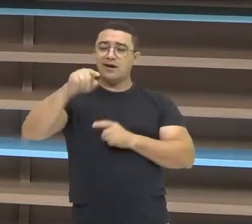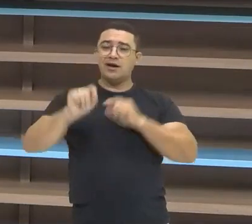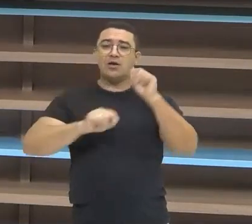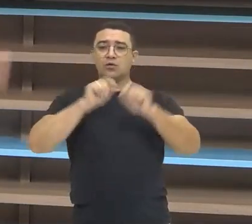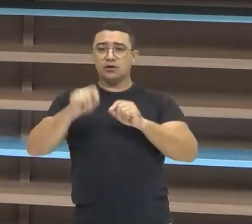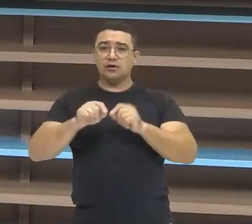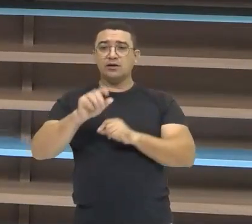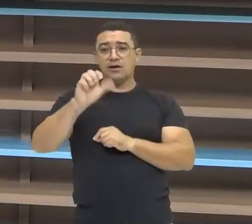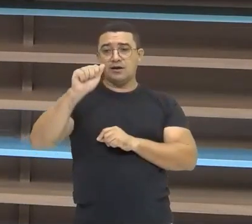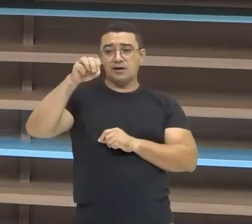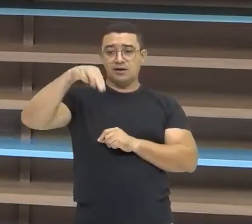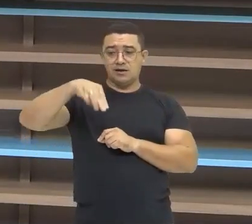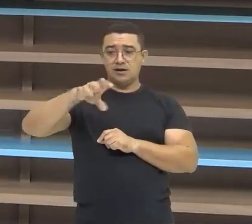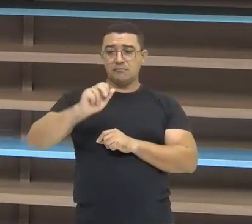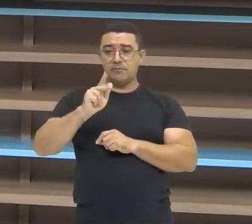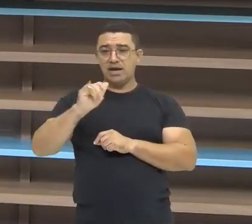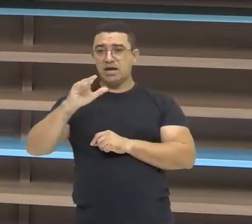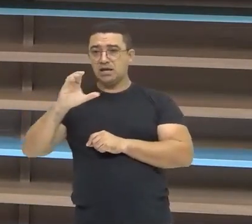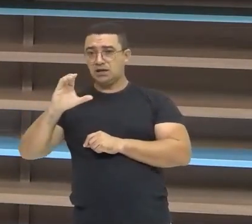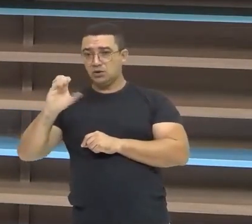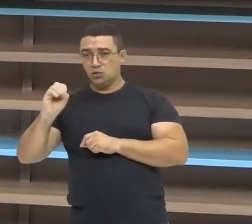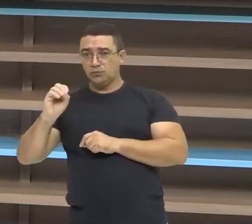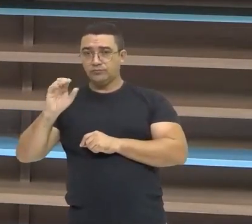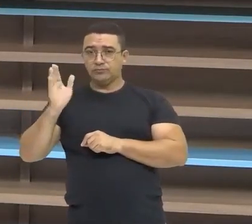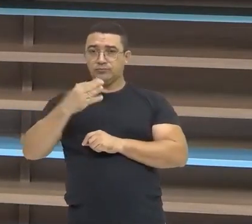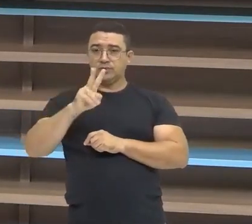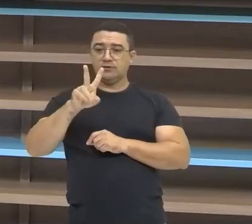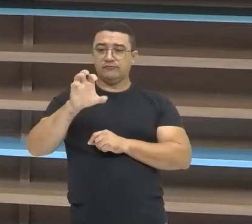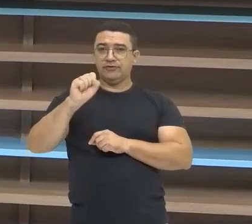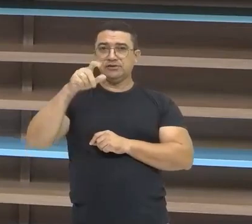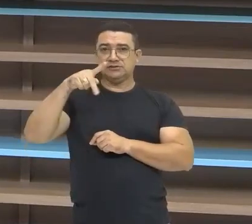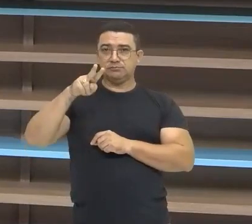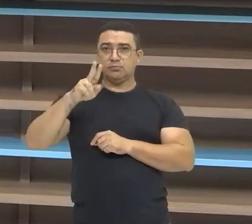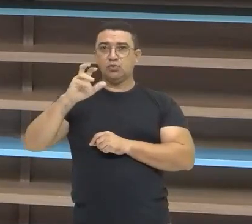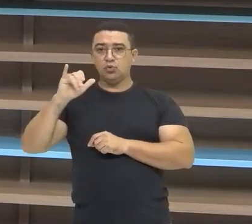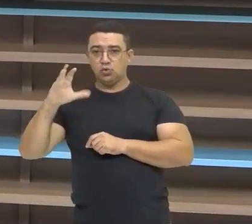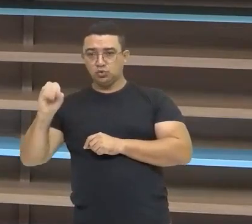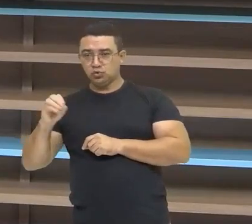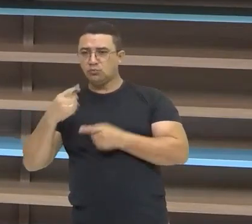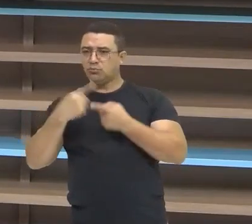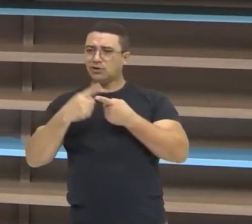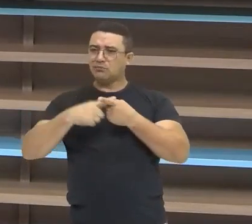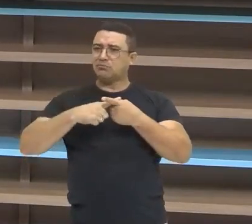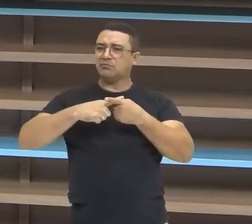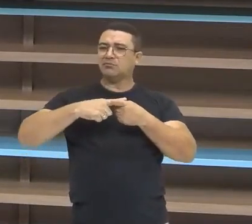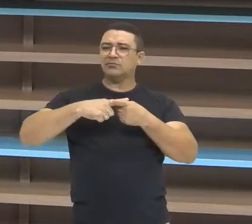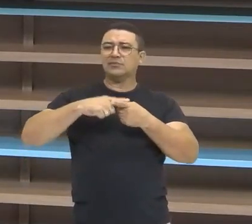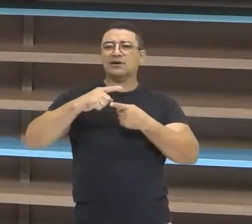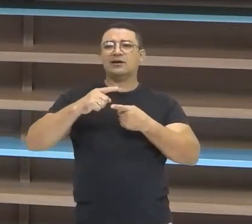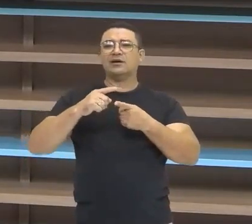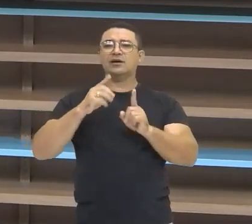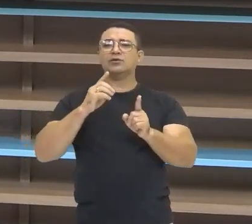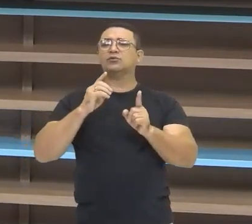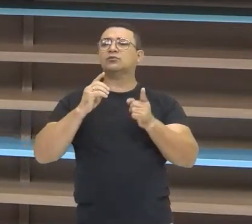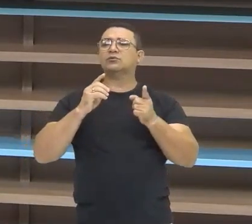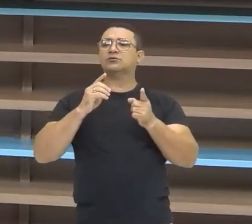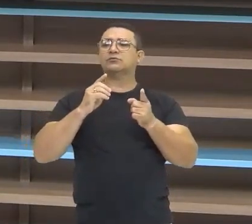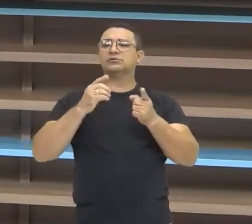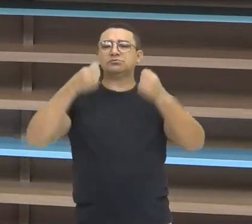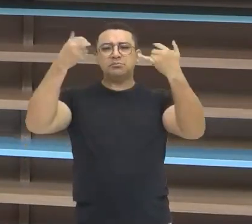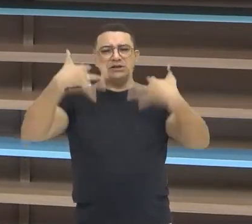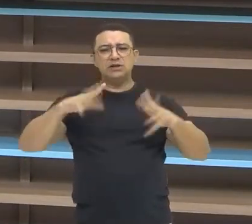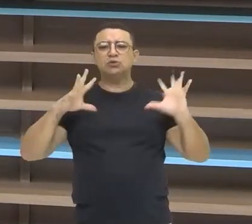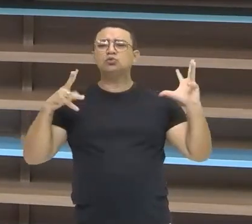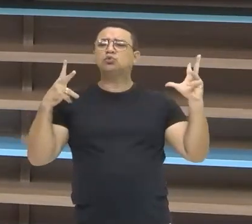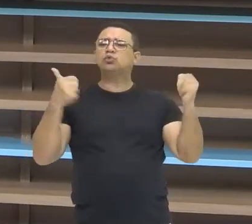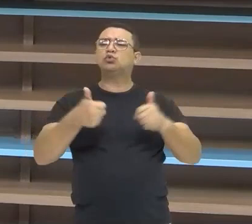ele traça todo esse roteiro, nesse painel do que foi encontrado nessa 4ª parte, que é a